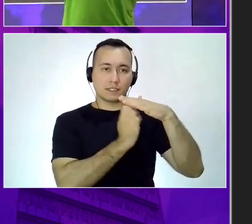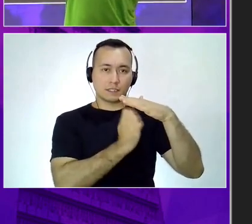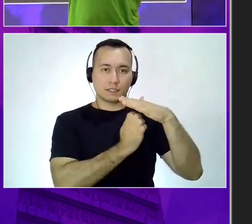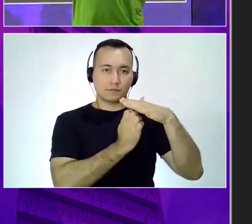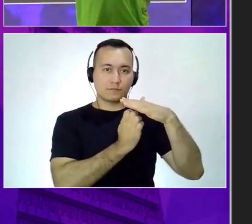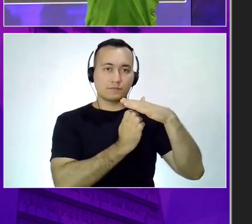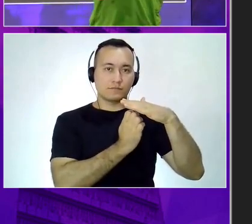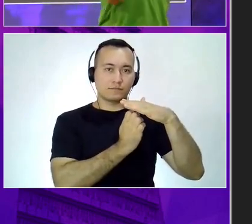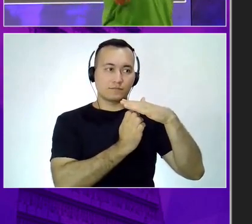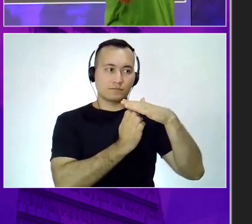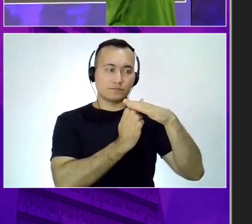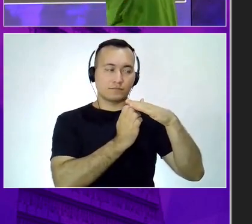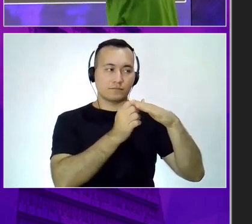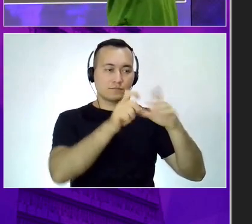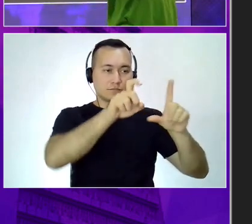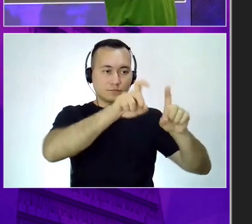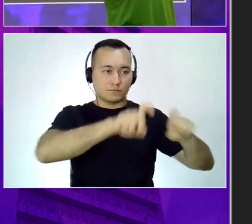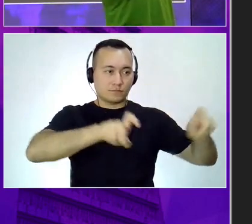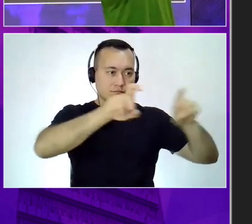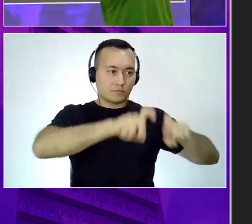programa,